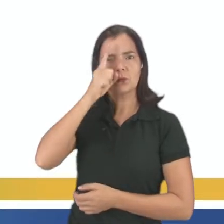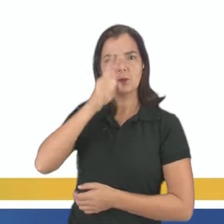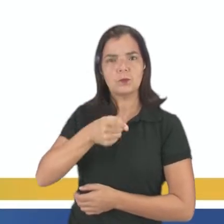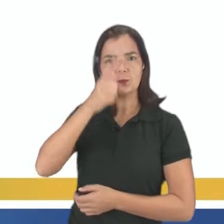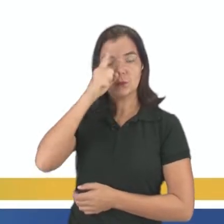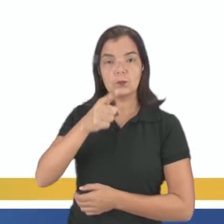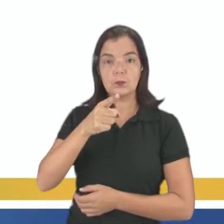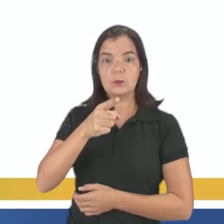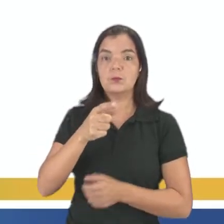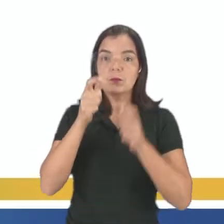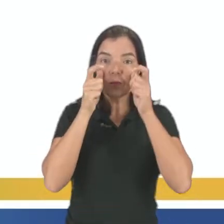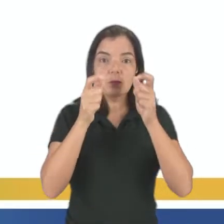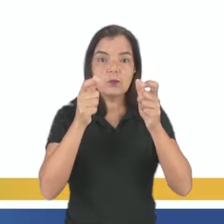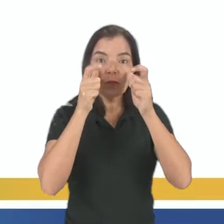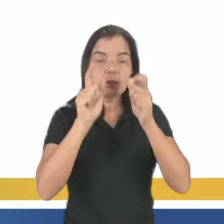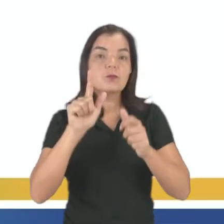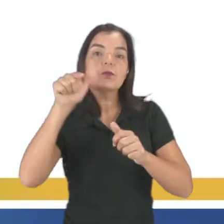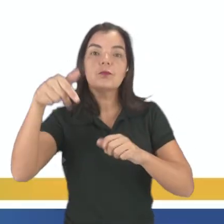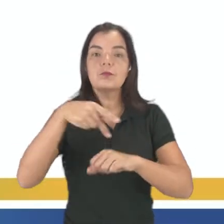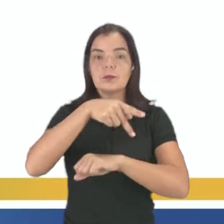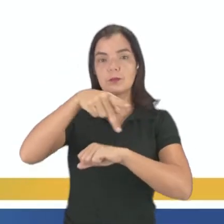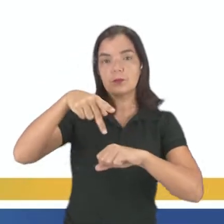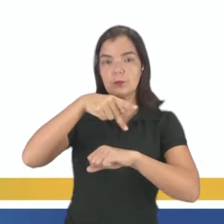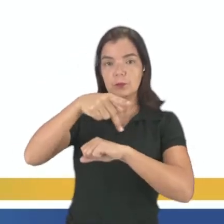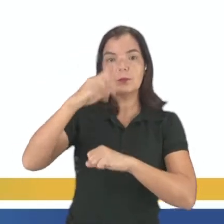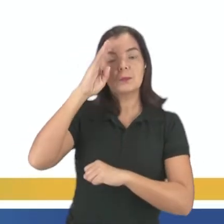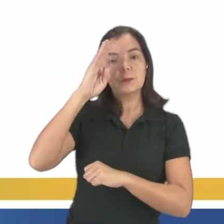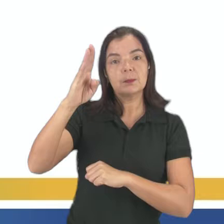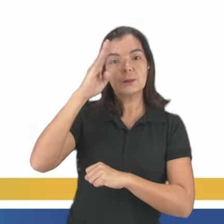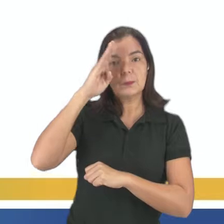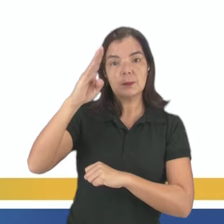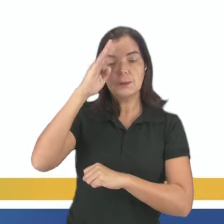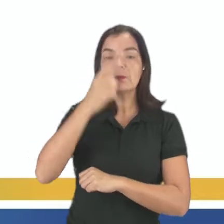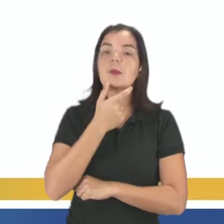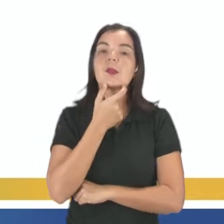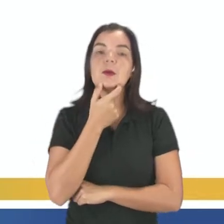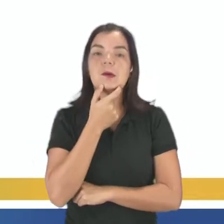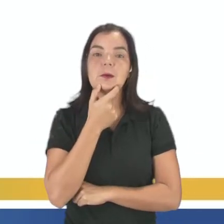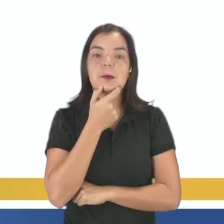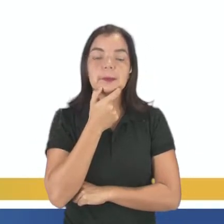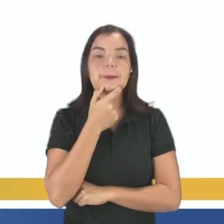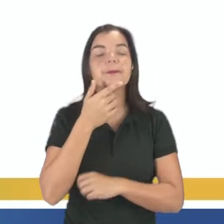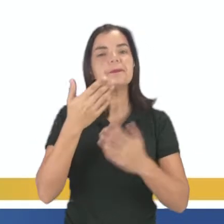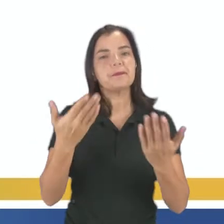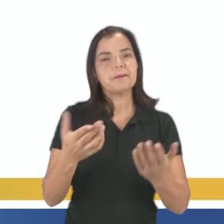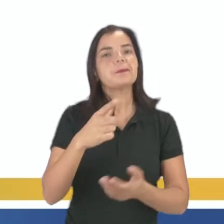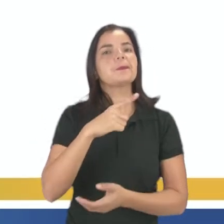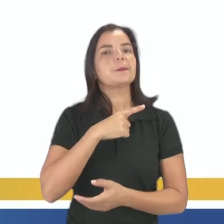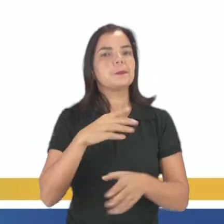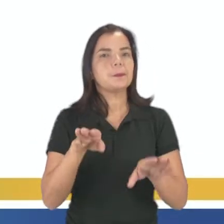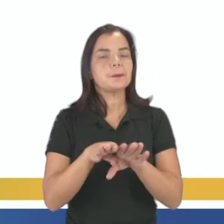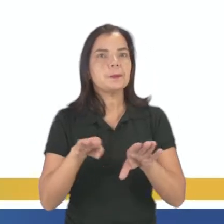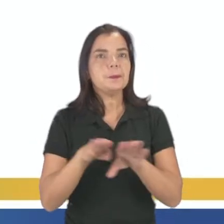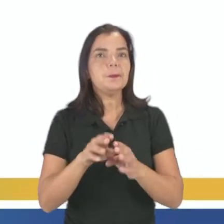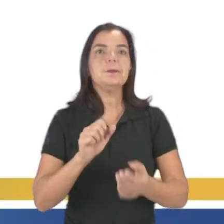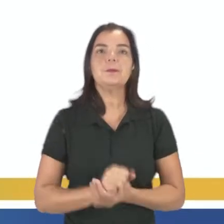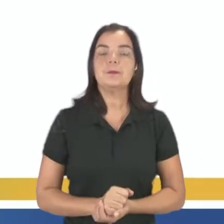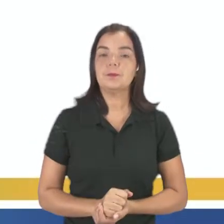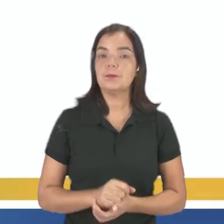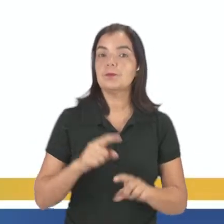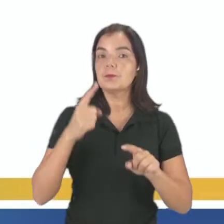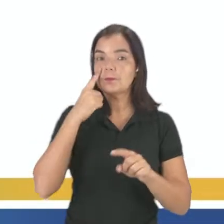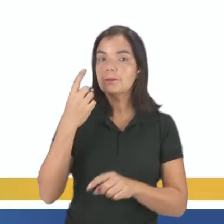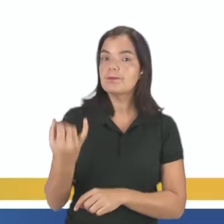né, aos interesses estrangeiros, principalmente aí interesses ingleses, né. E aí a gente tem também um aspecto